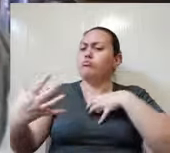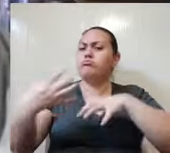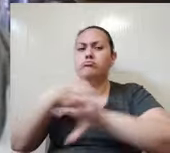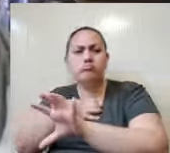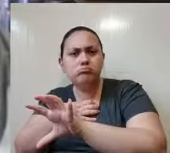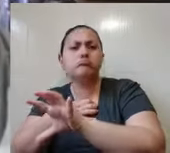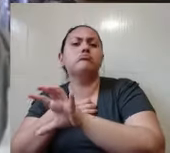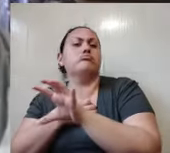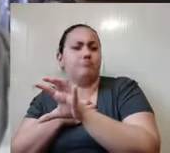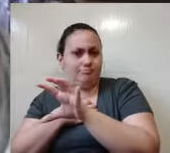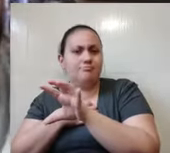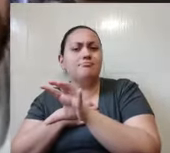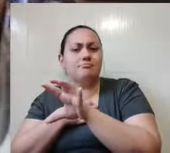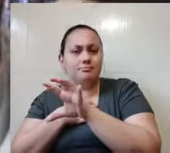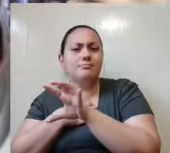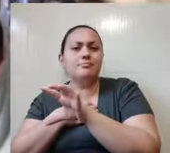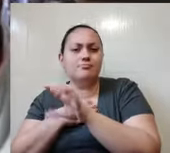forma